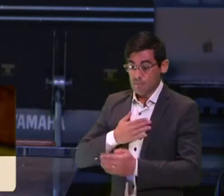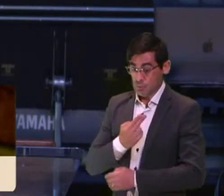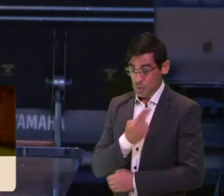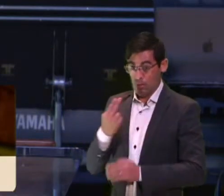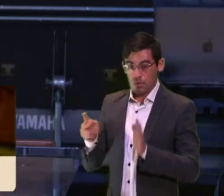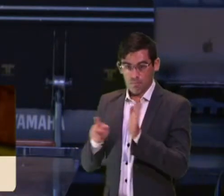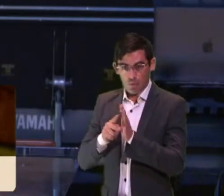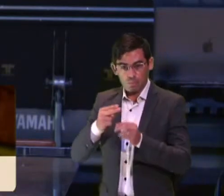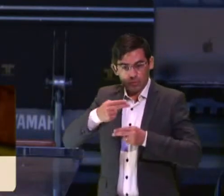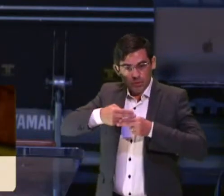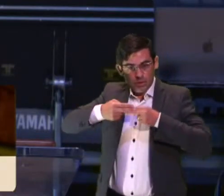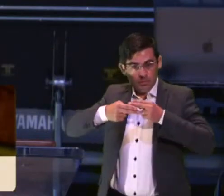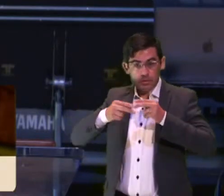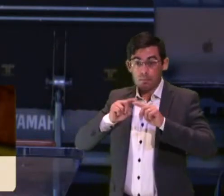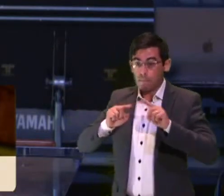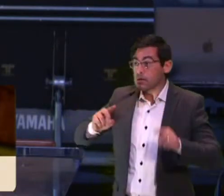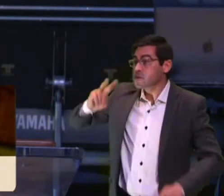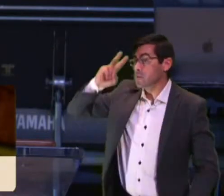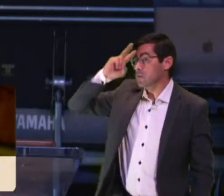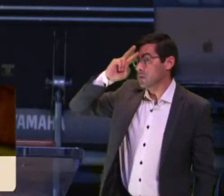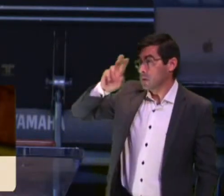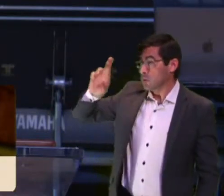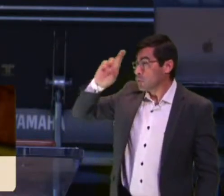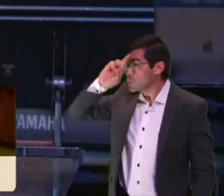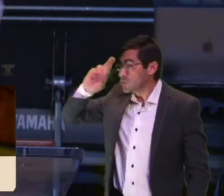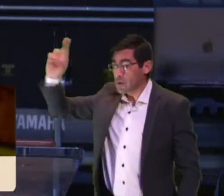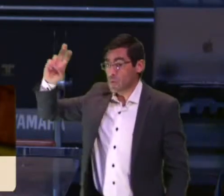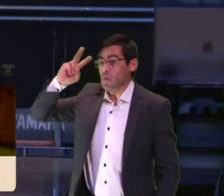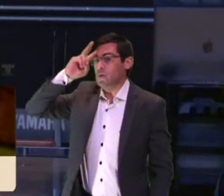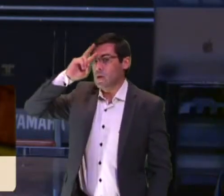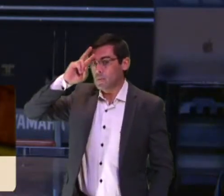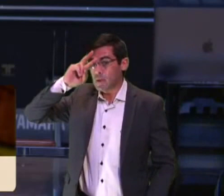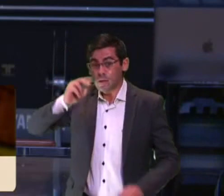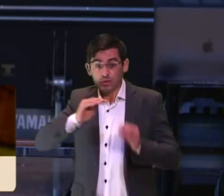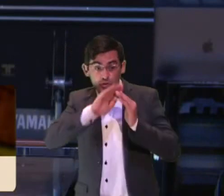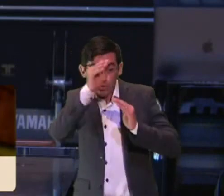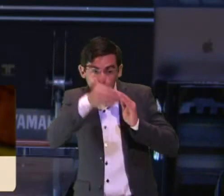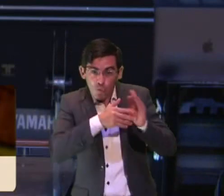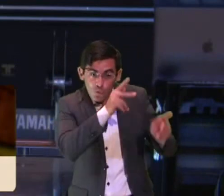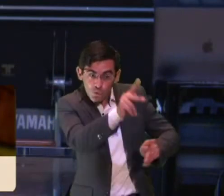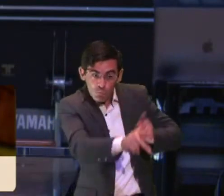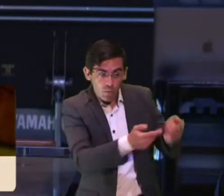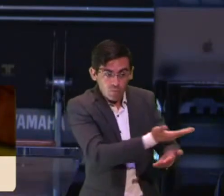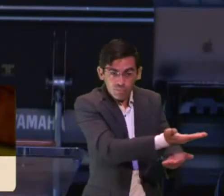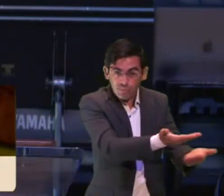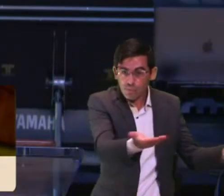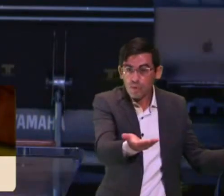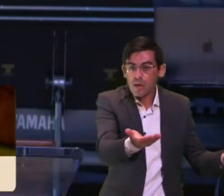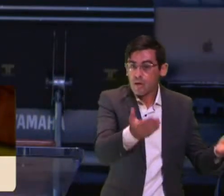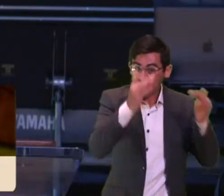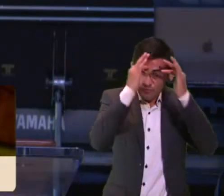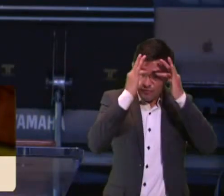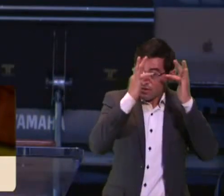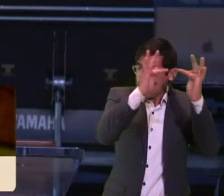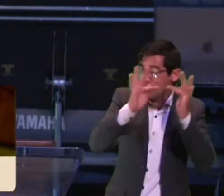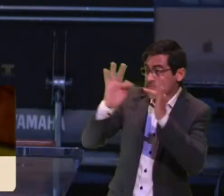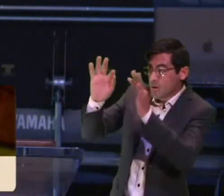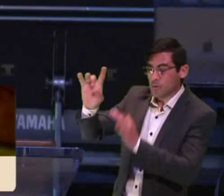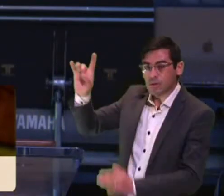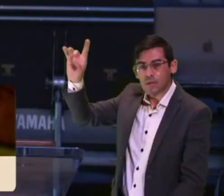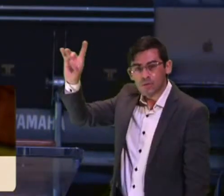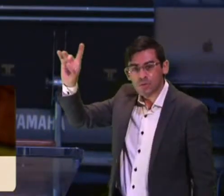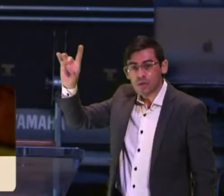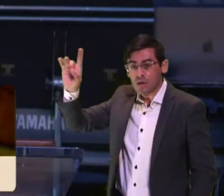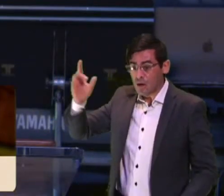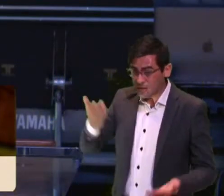mas fazendo o Senhor lembrar que existe um remanescente fiel. É assim que ele se apresenta a Deus. Estão aqui